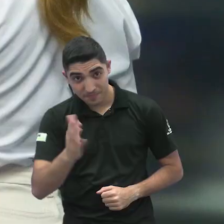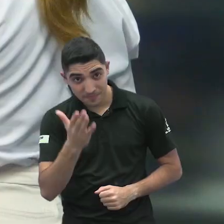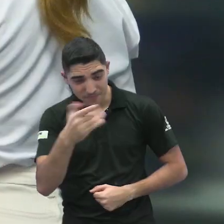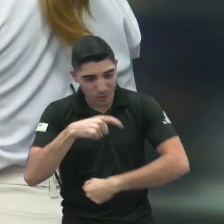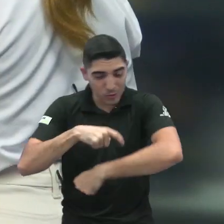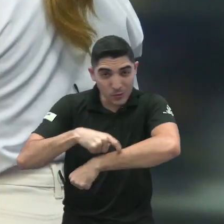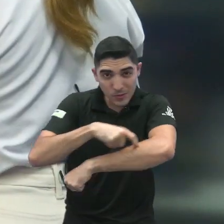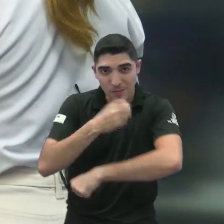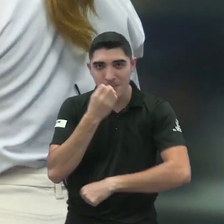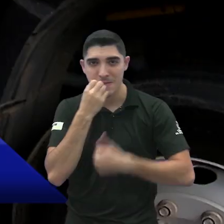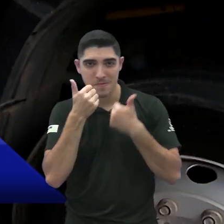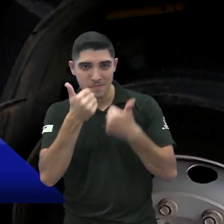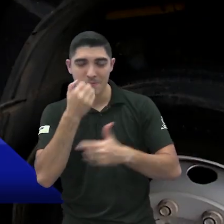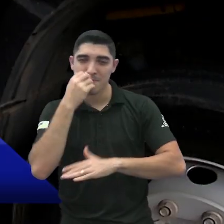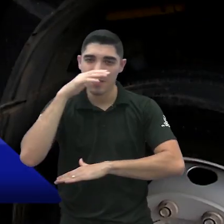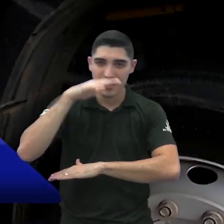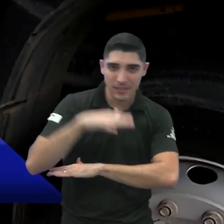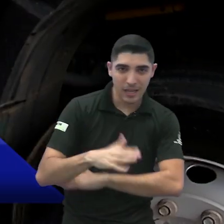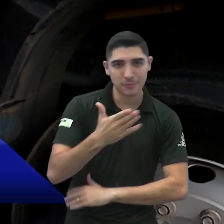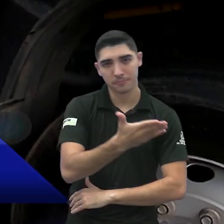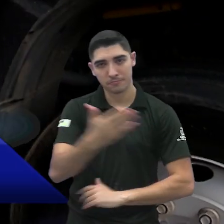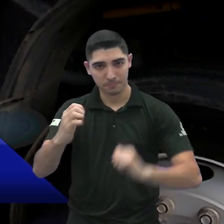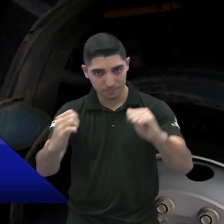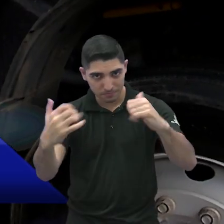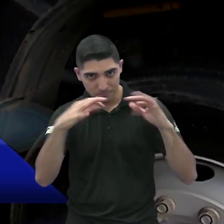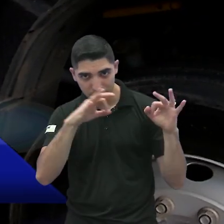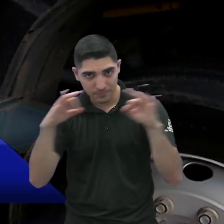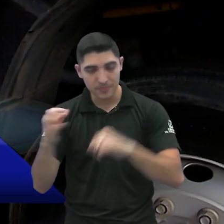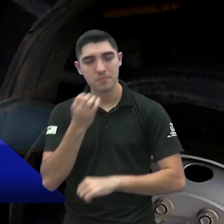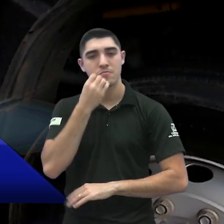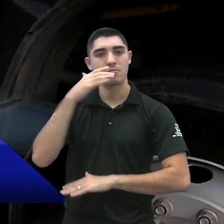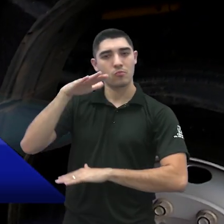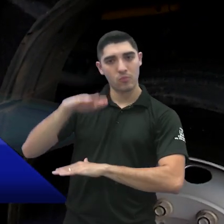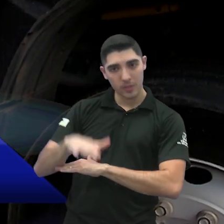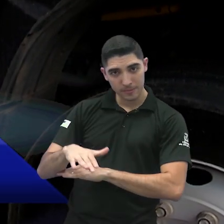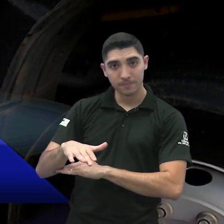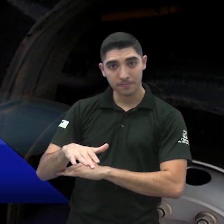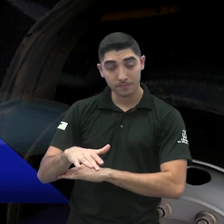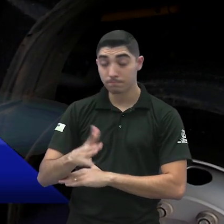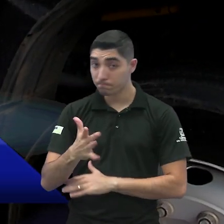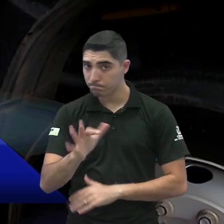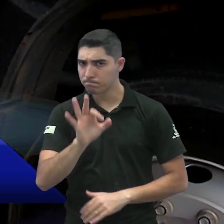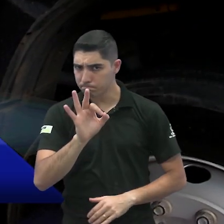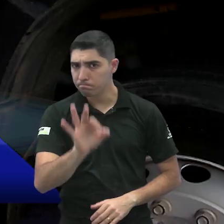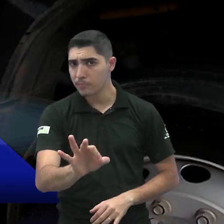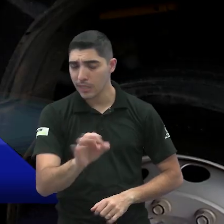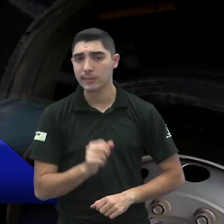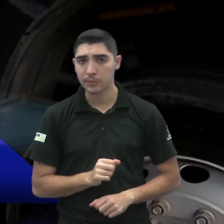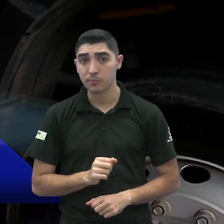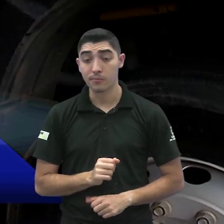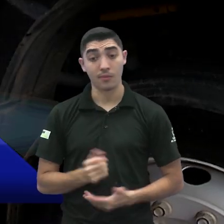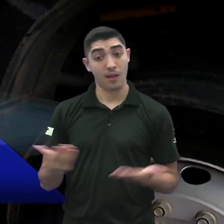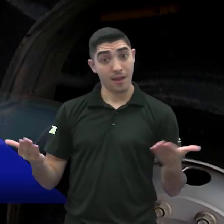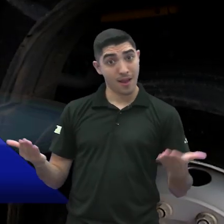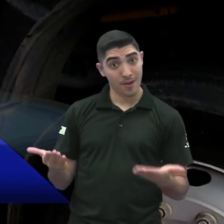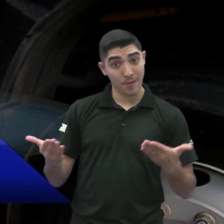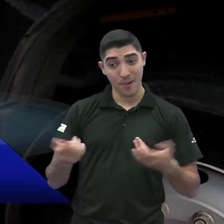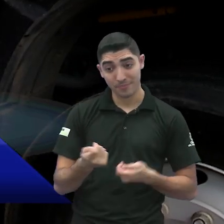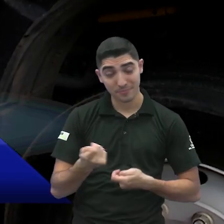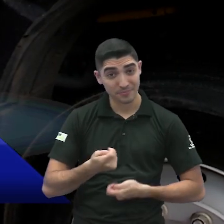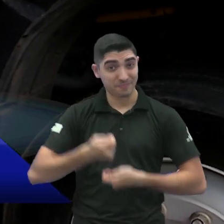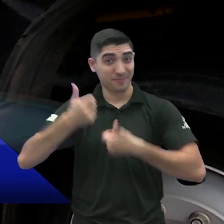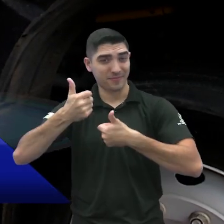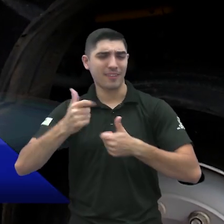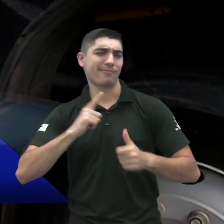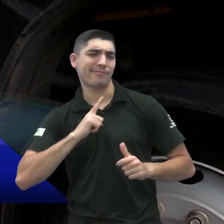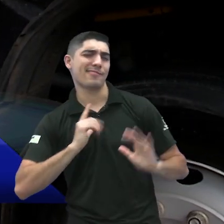Olá, Júlia, boa tarde para você e a todos que acompanham o Boletim Legislativo. Com certeza, fim de